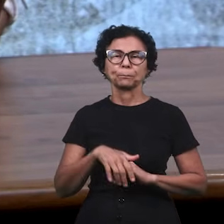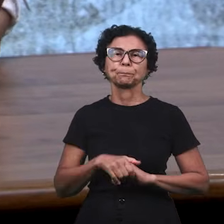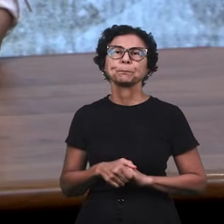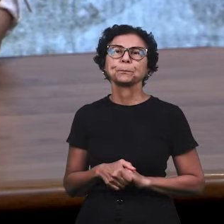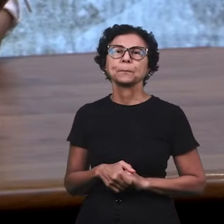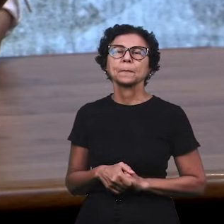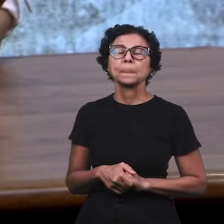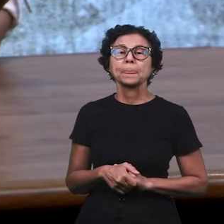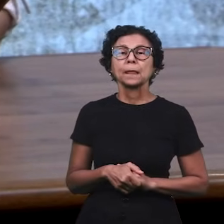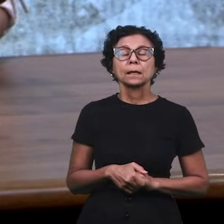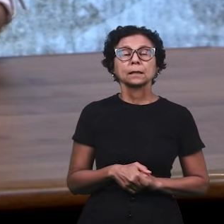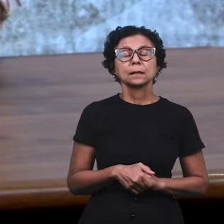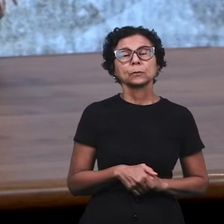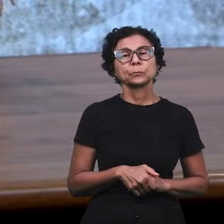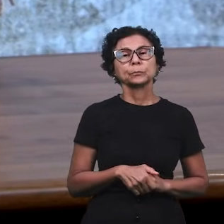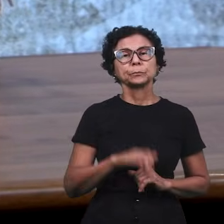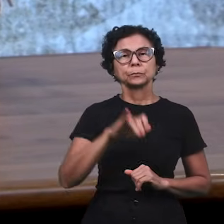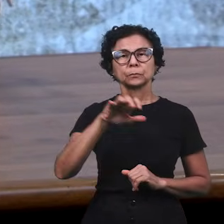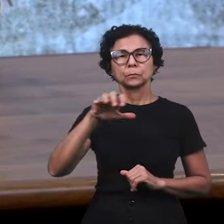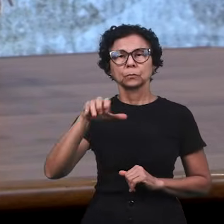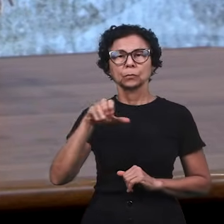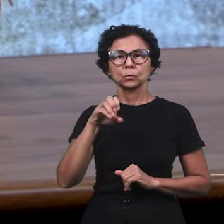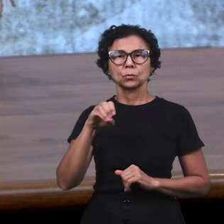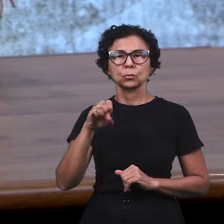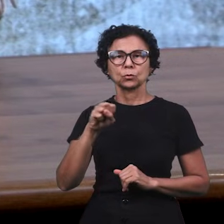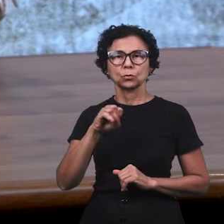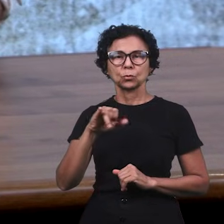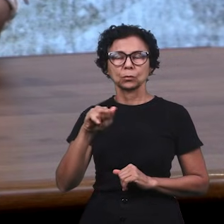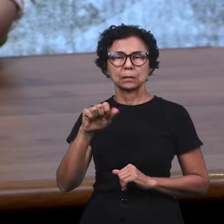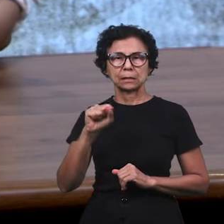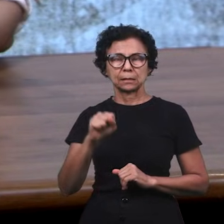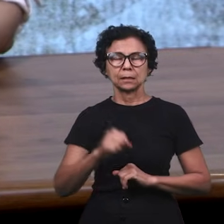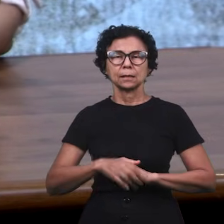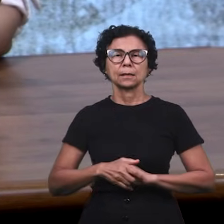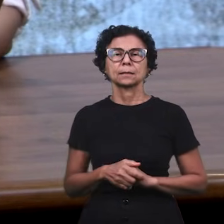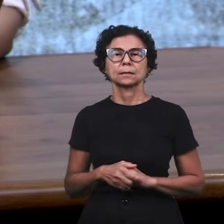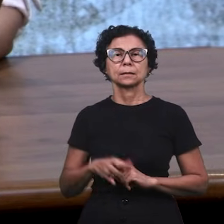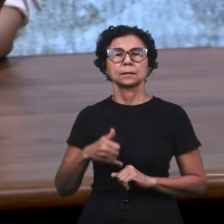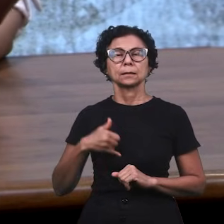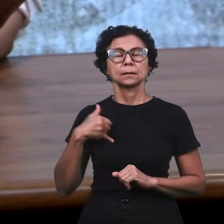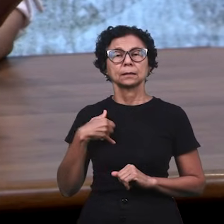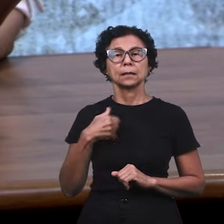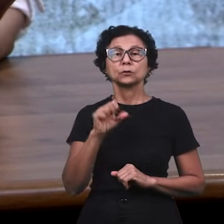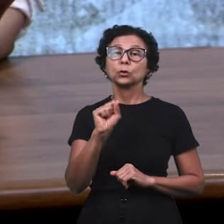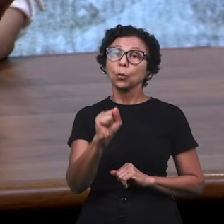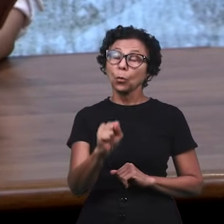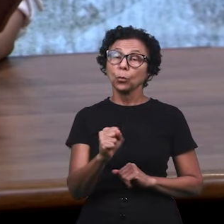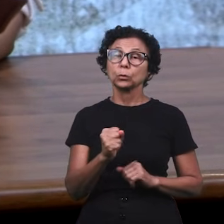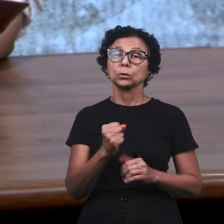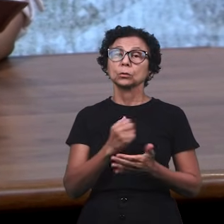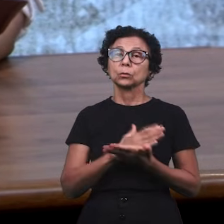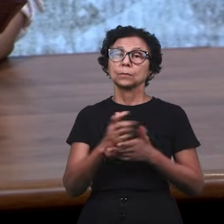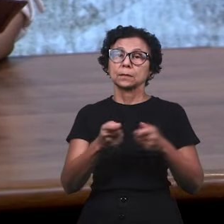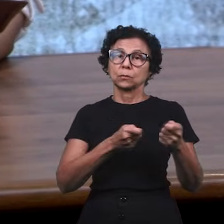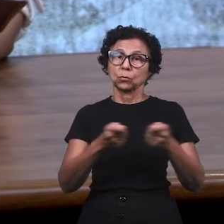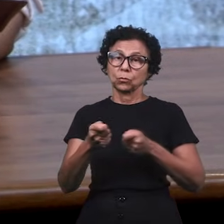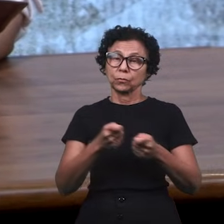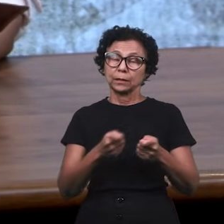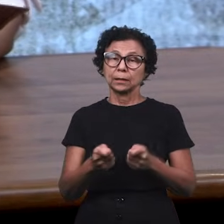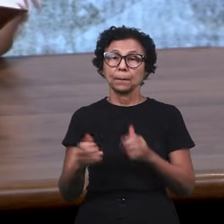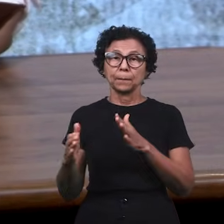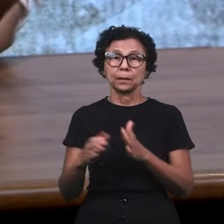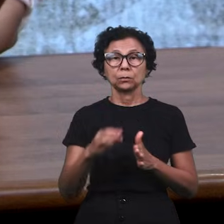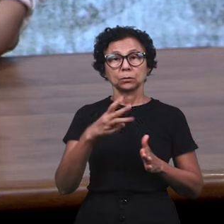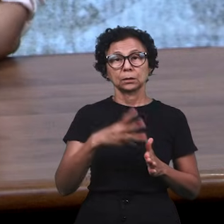Tinha Josias 8 anos quando começou a reinar e 31 anos reinou em